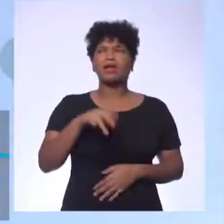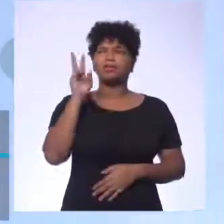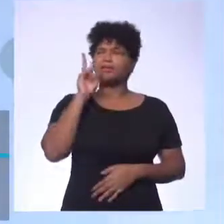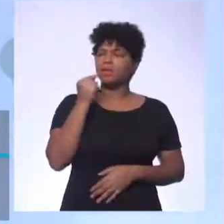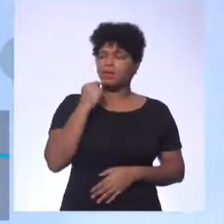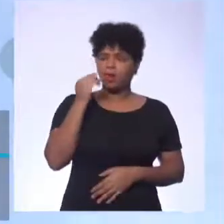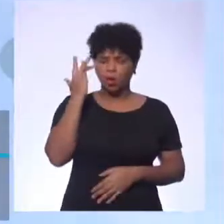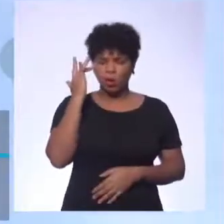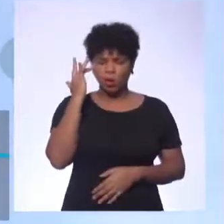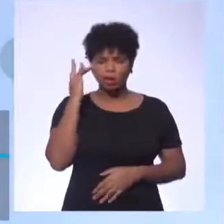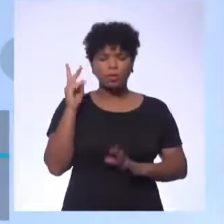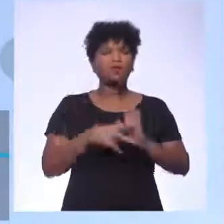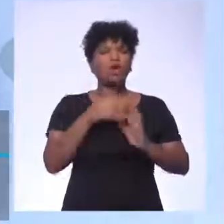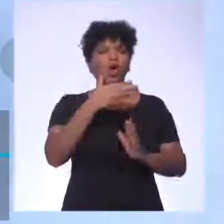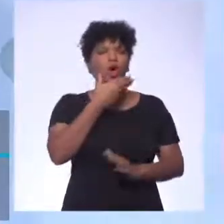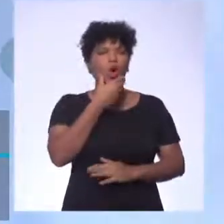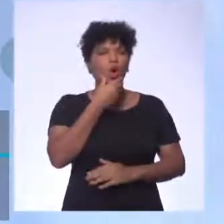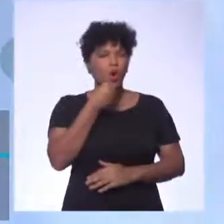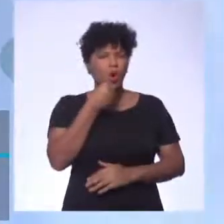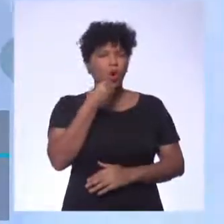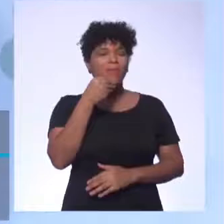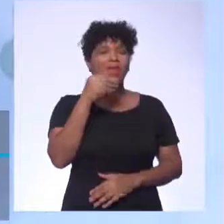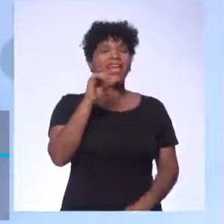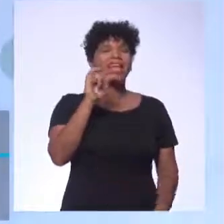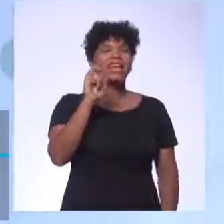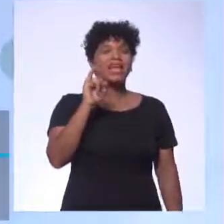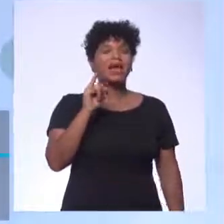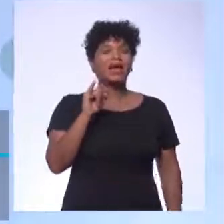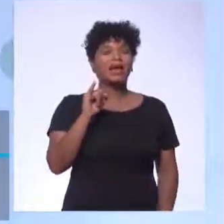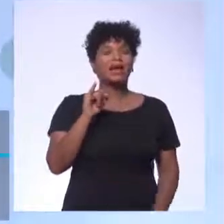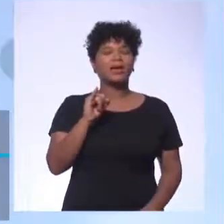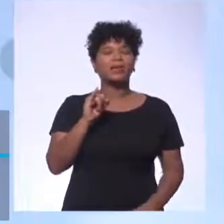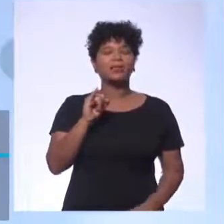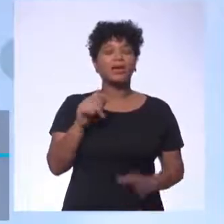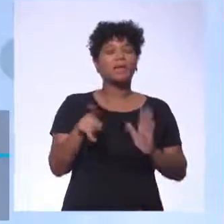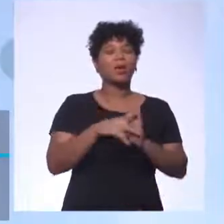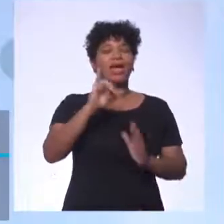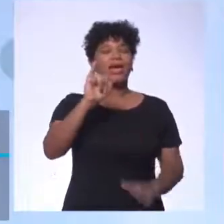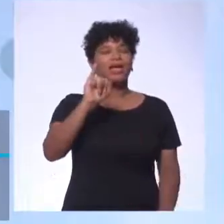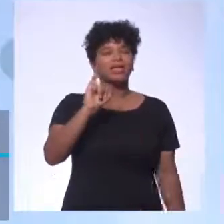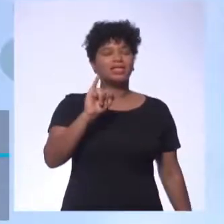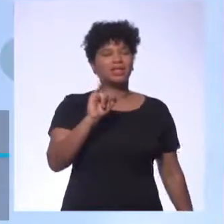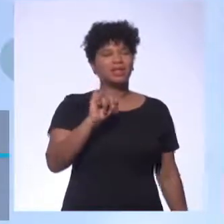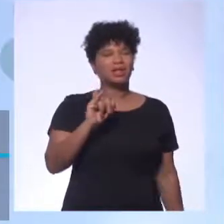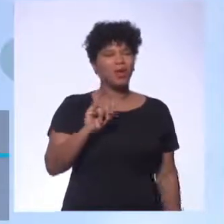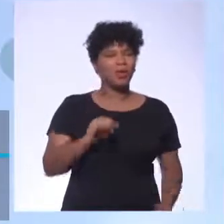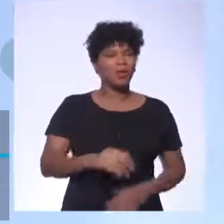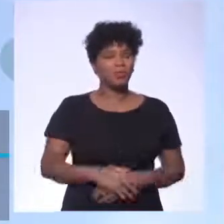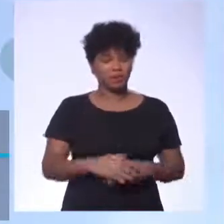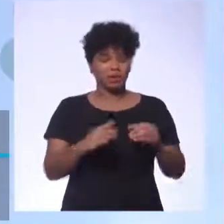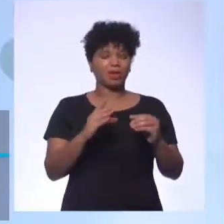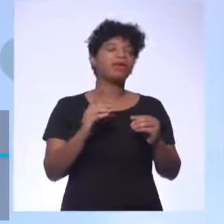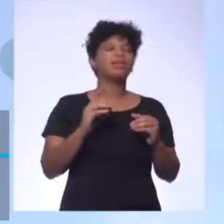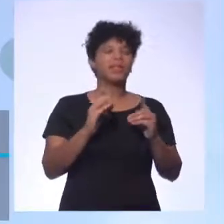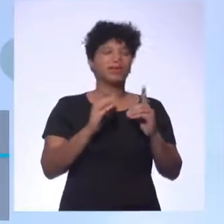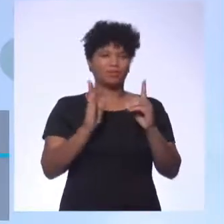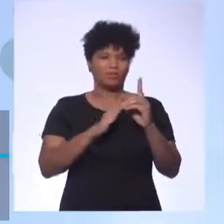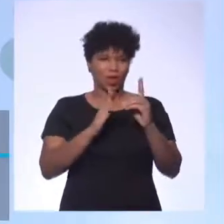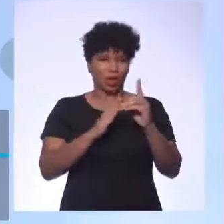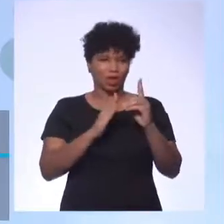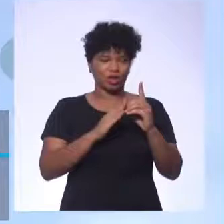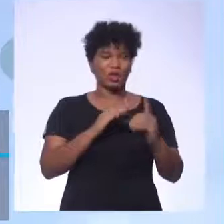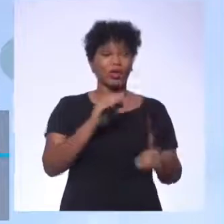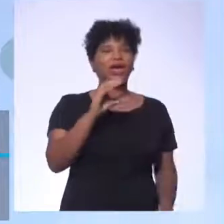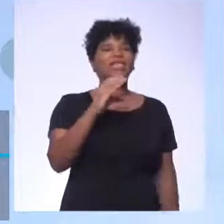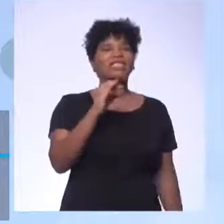é do índio Siú, se não estou enganado, que eu posso estar confundindo a autoria, mas que